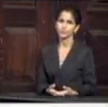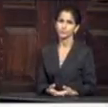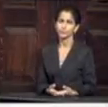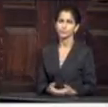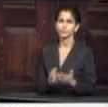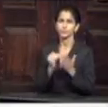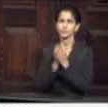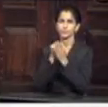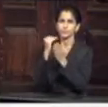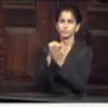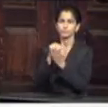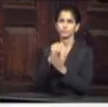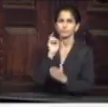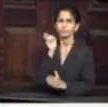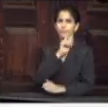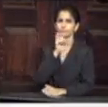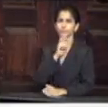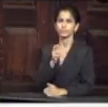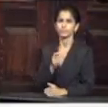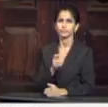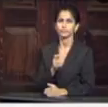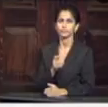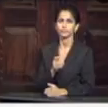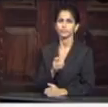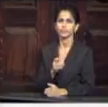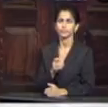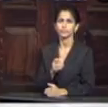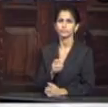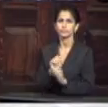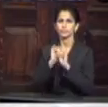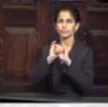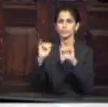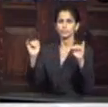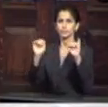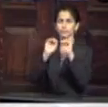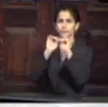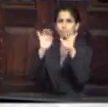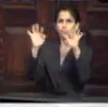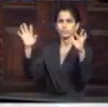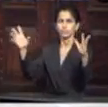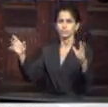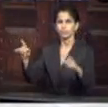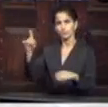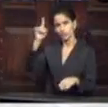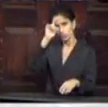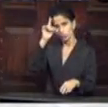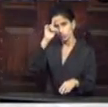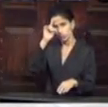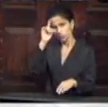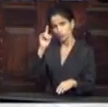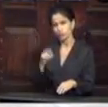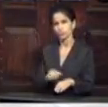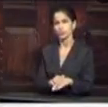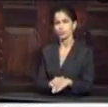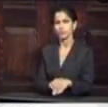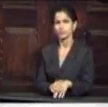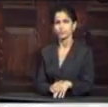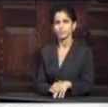Ainda mais quando a mentira vai sendo proclamada no cotidiano desta casa.